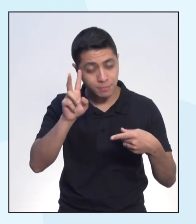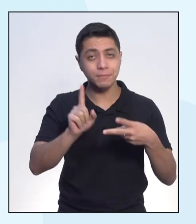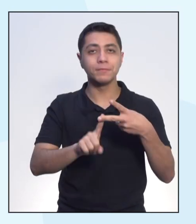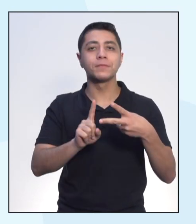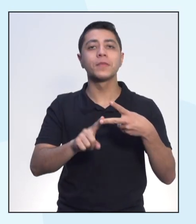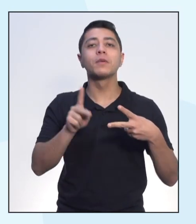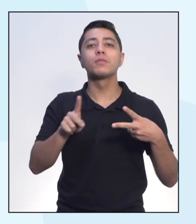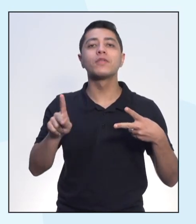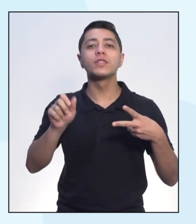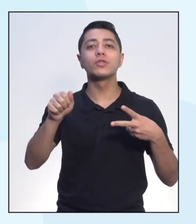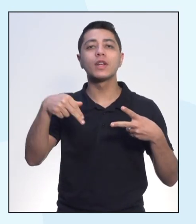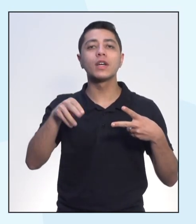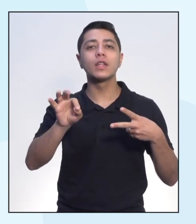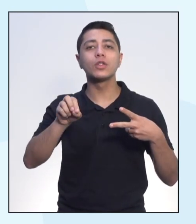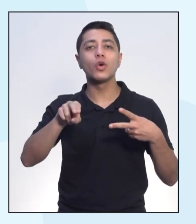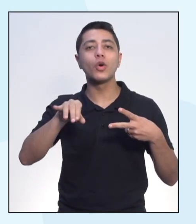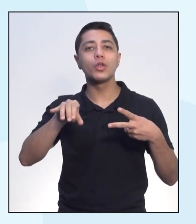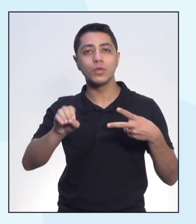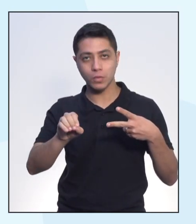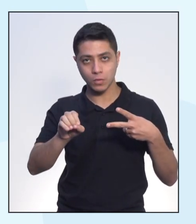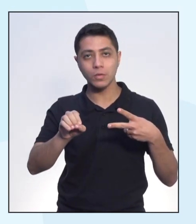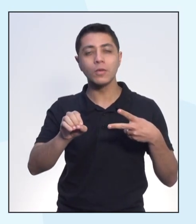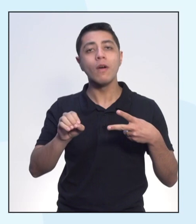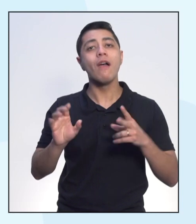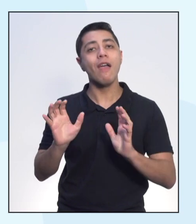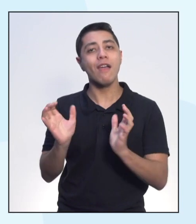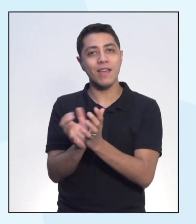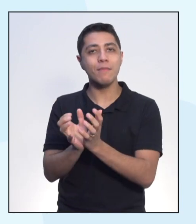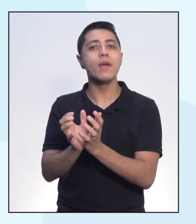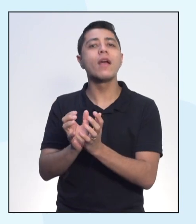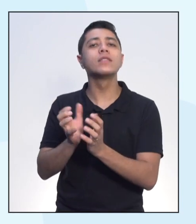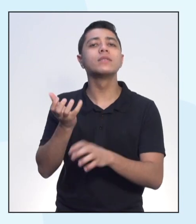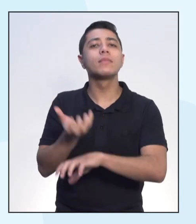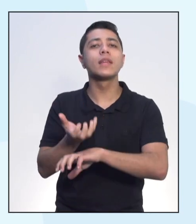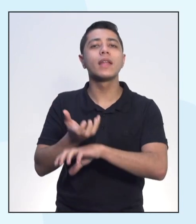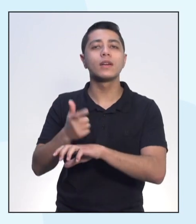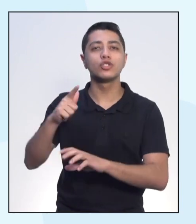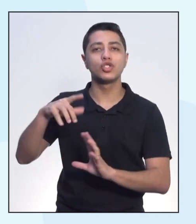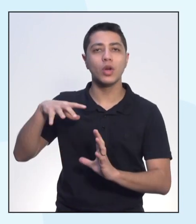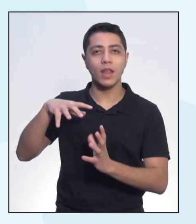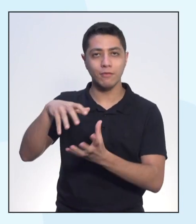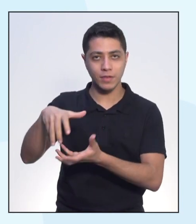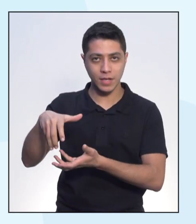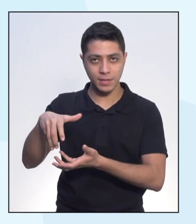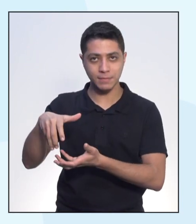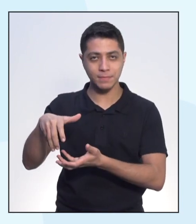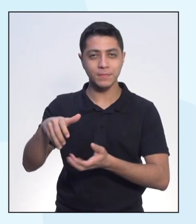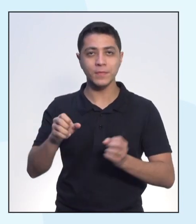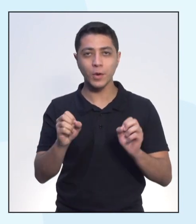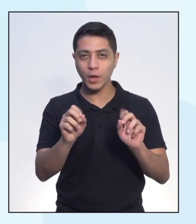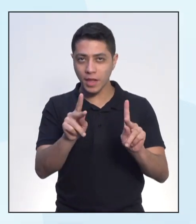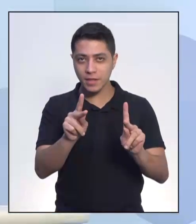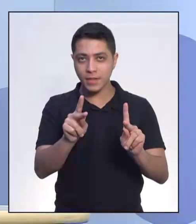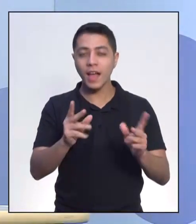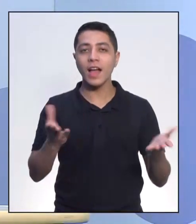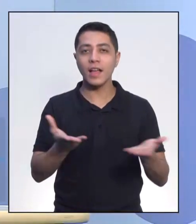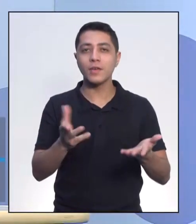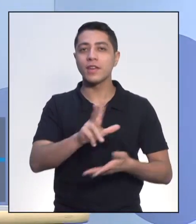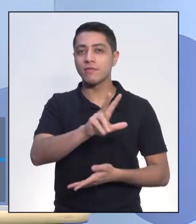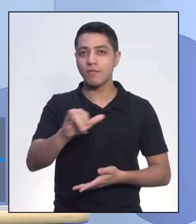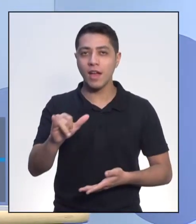professor Antônio Russo Júnior, da equipe de Geografia. Vamos conhecer agora